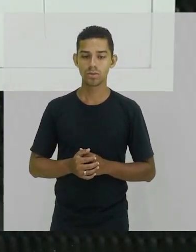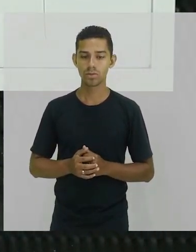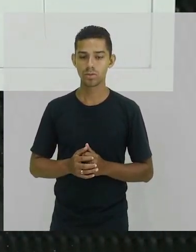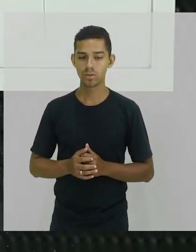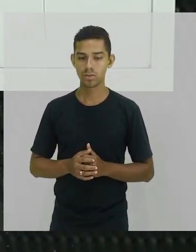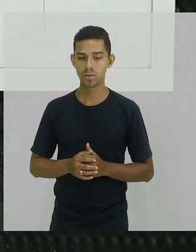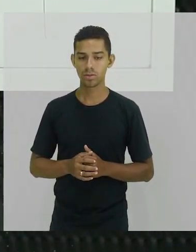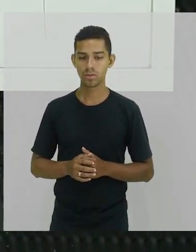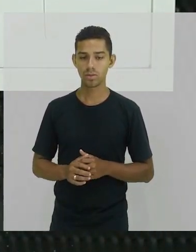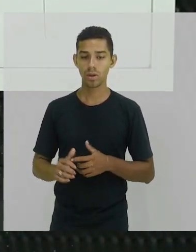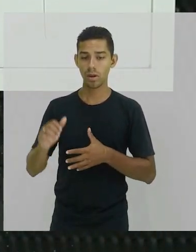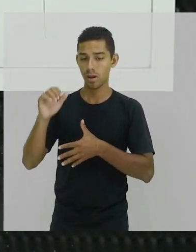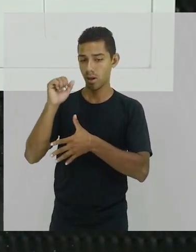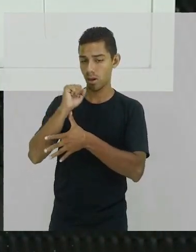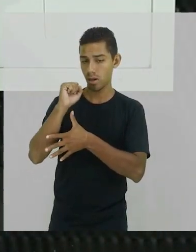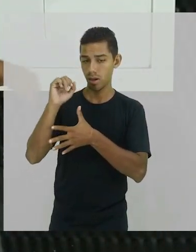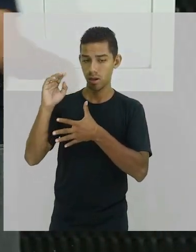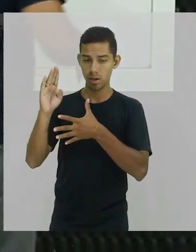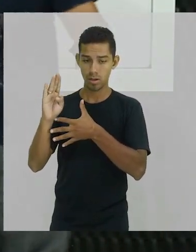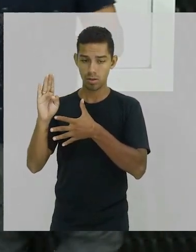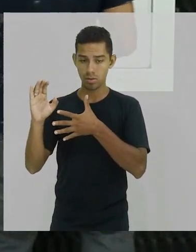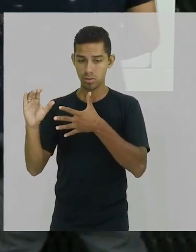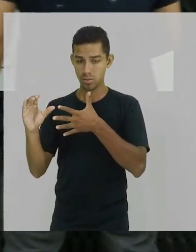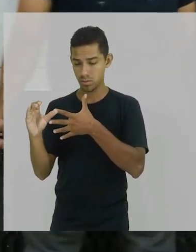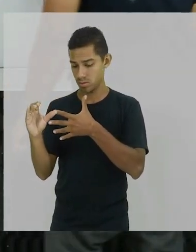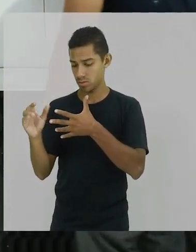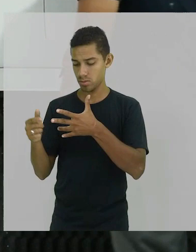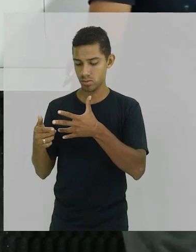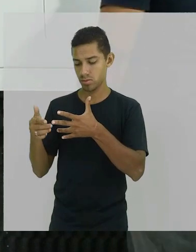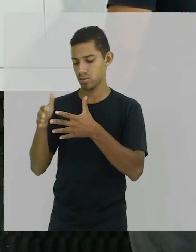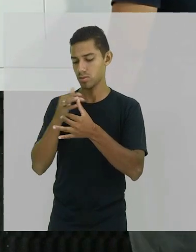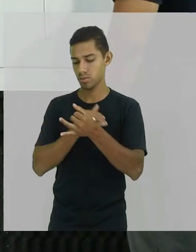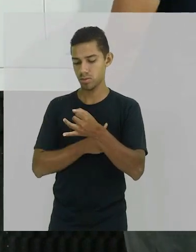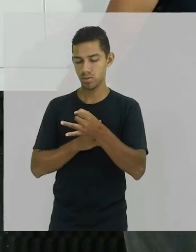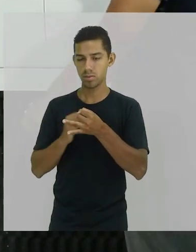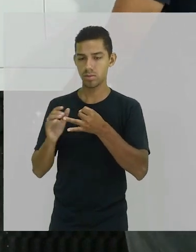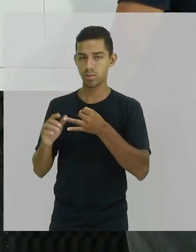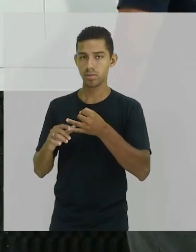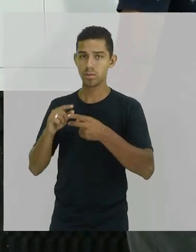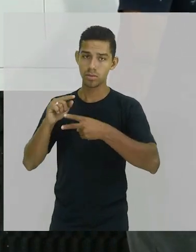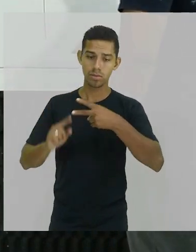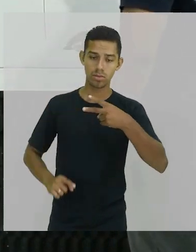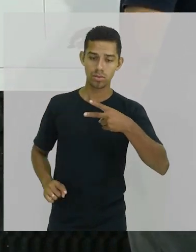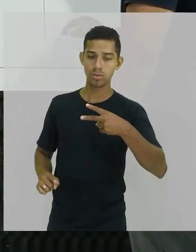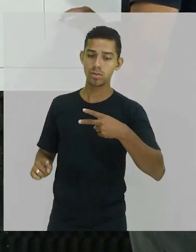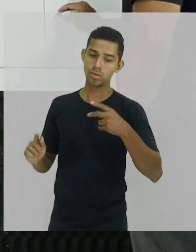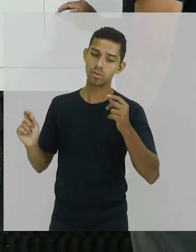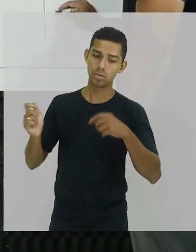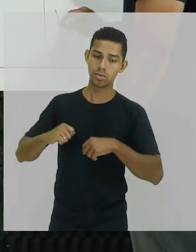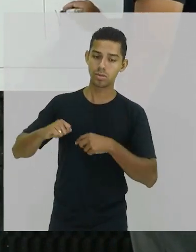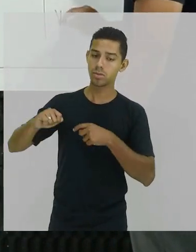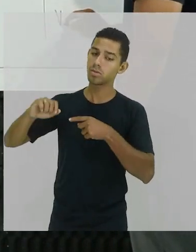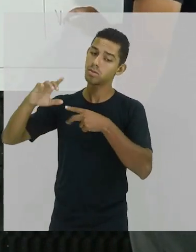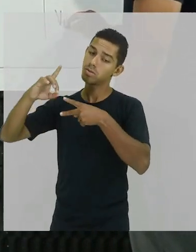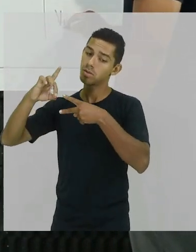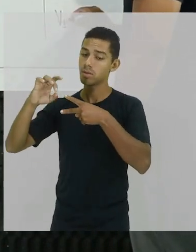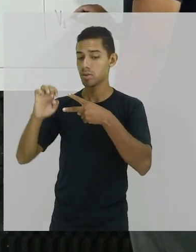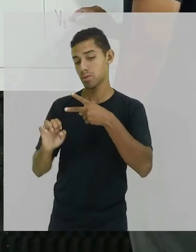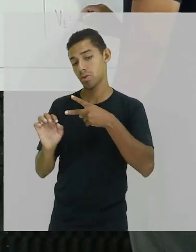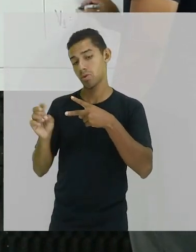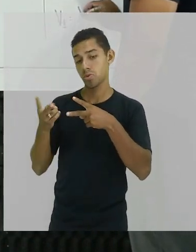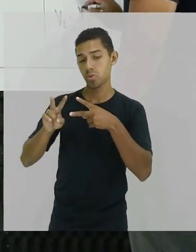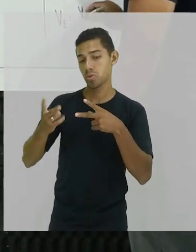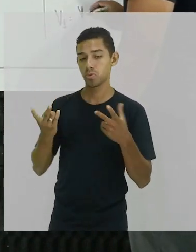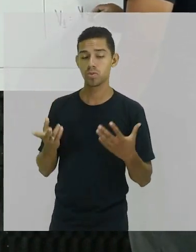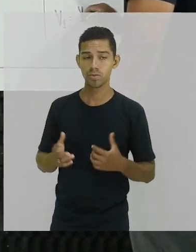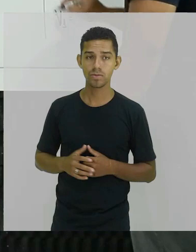A, B e C, tá certo? E a relação das velocidades. Como se trata desses tubos sonoros, as velocidades 1